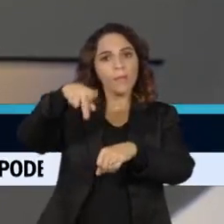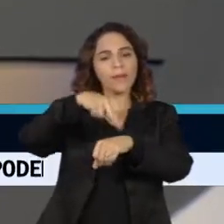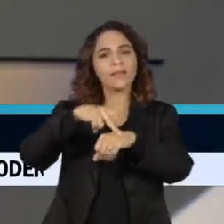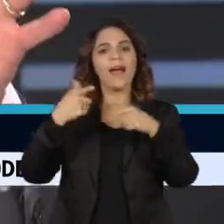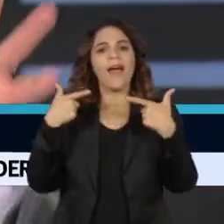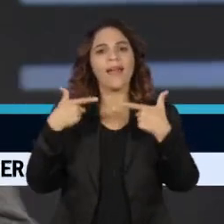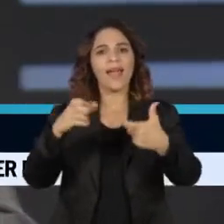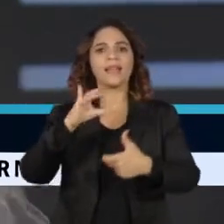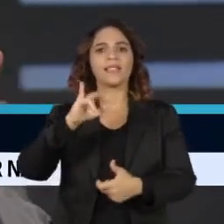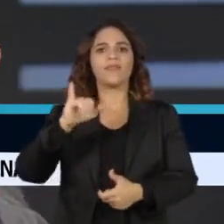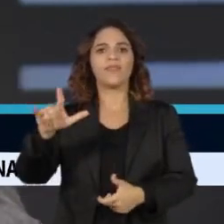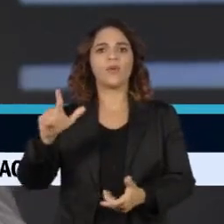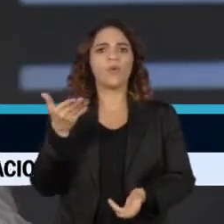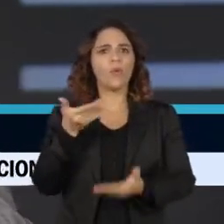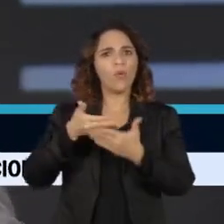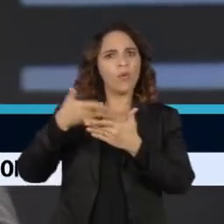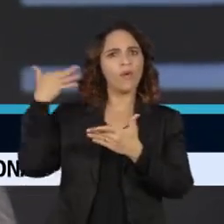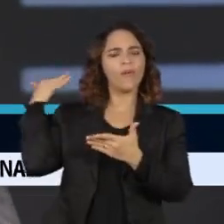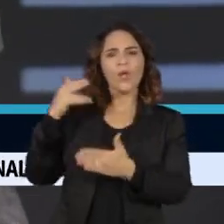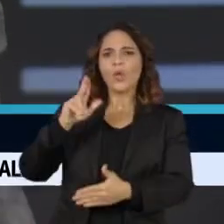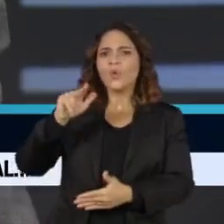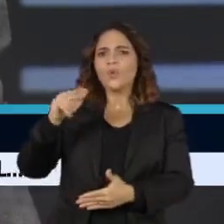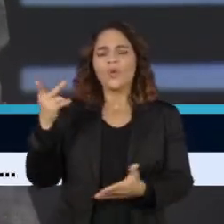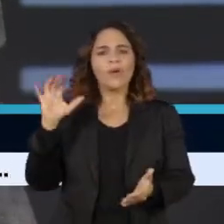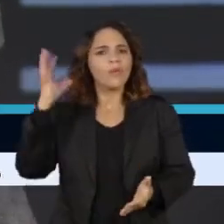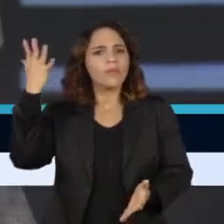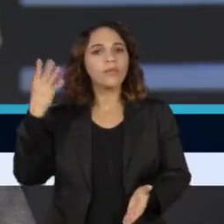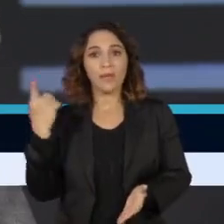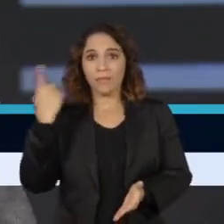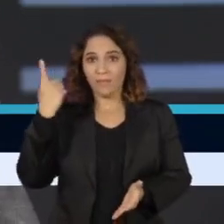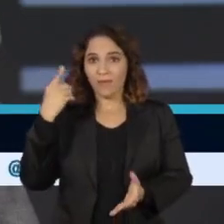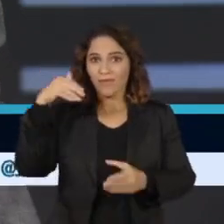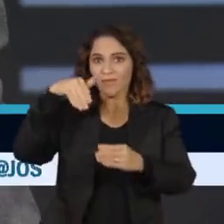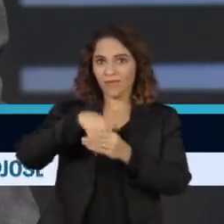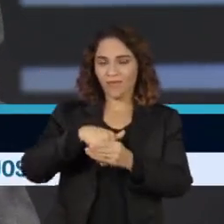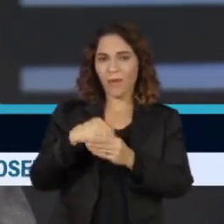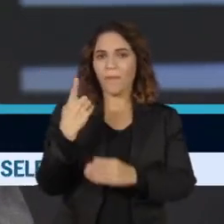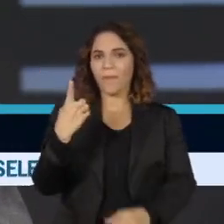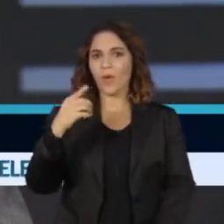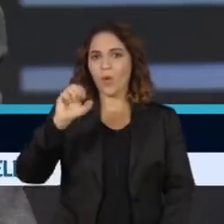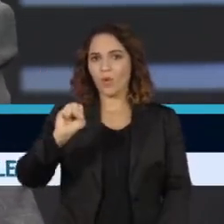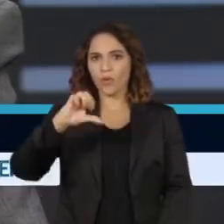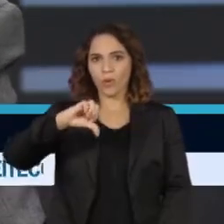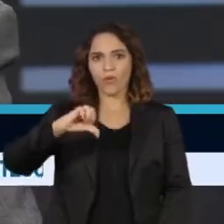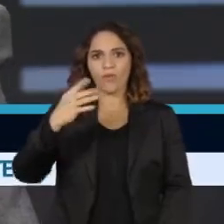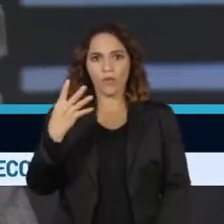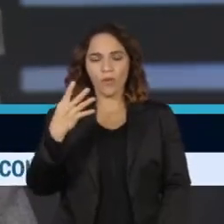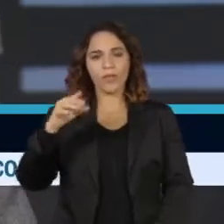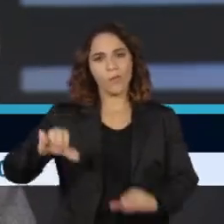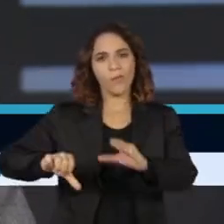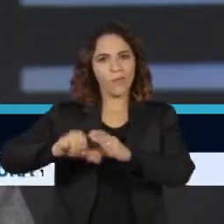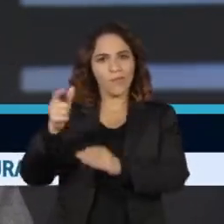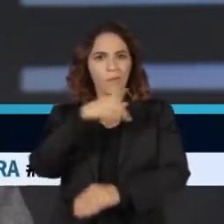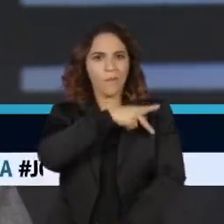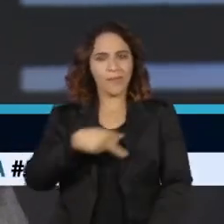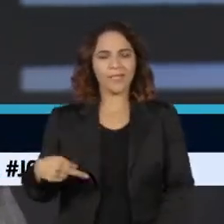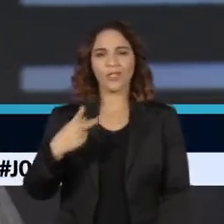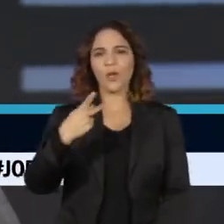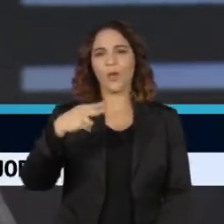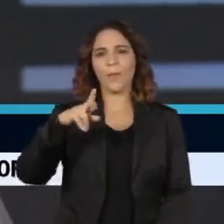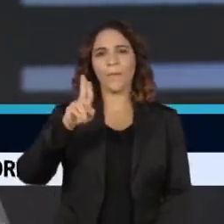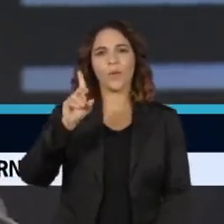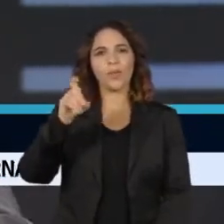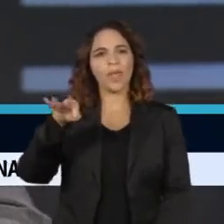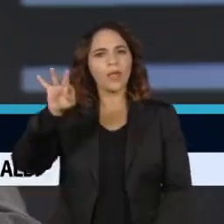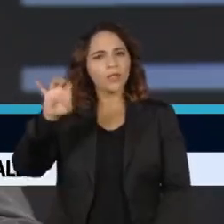situação na história do Brasil, em nenhuma eleição republicana, desde a primeira, direta, em 1894, que foi o Prudente de Moraes que foi eleito, até